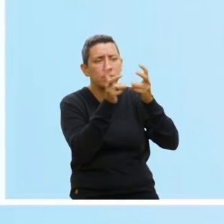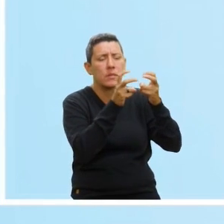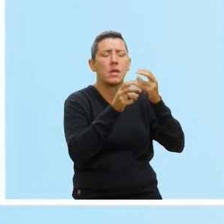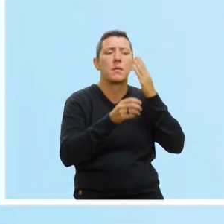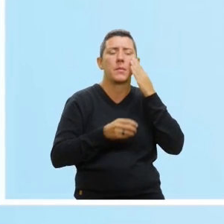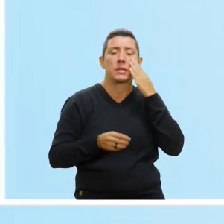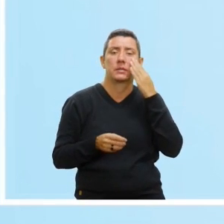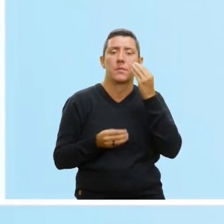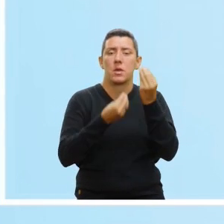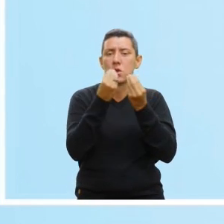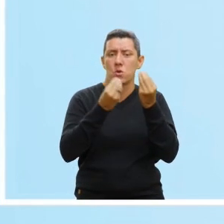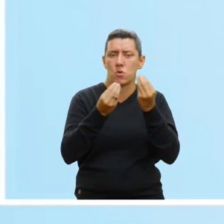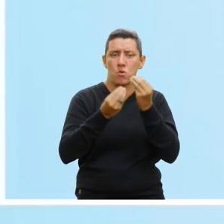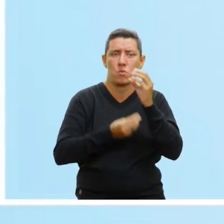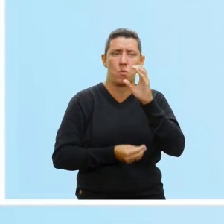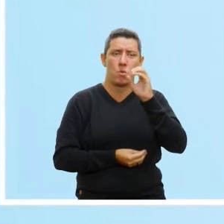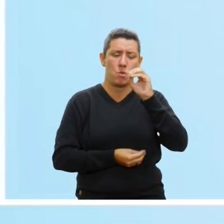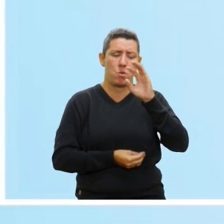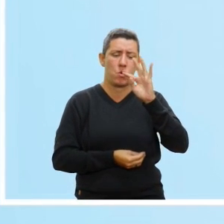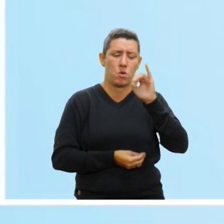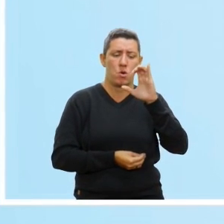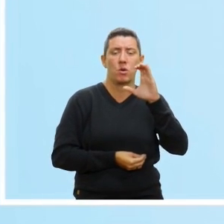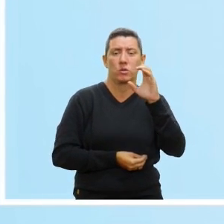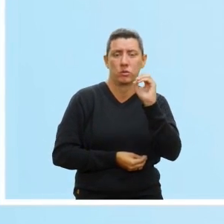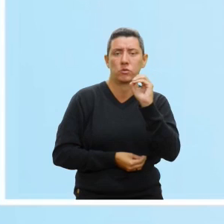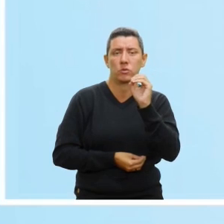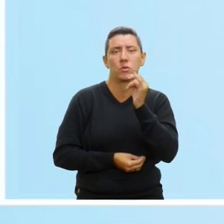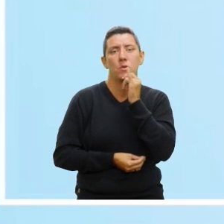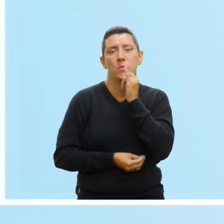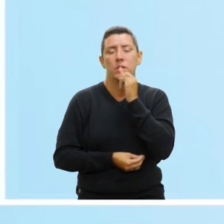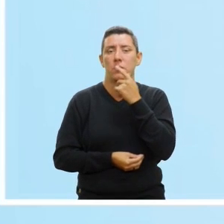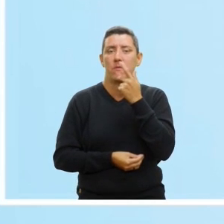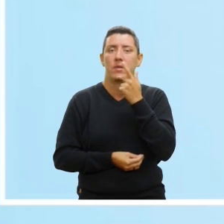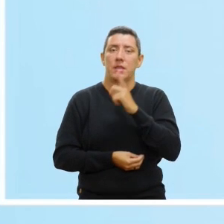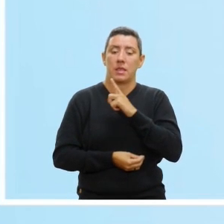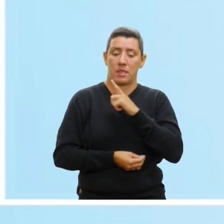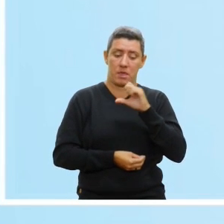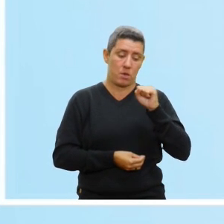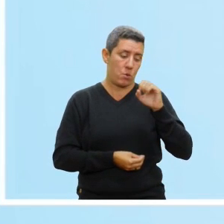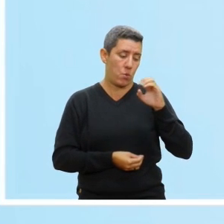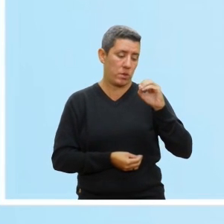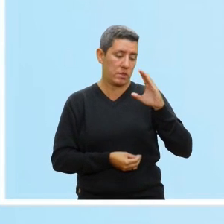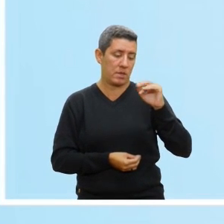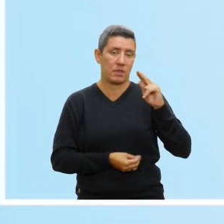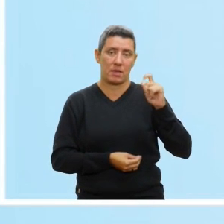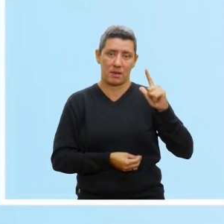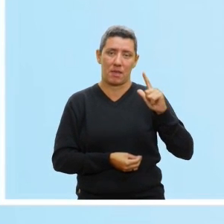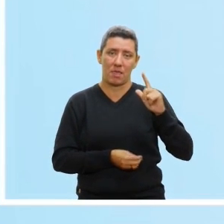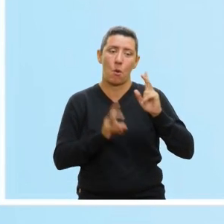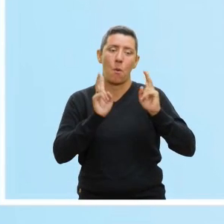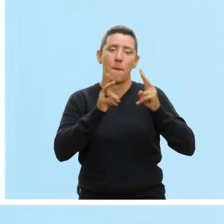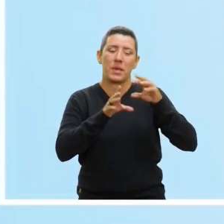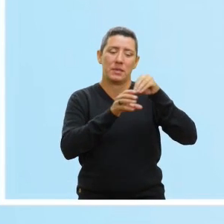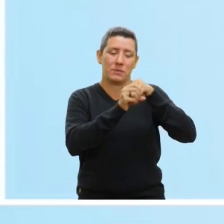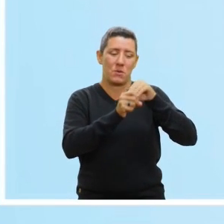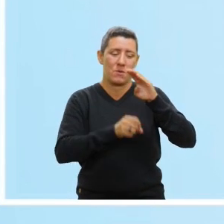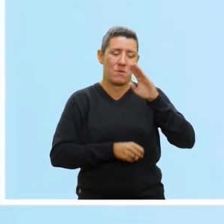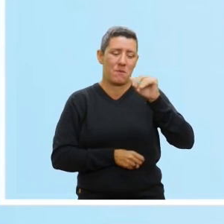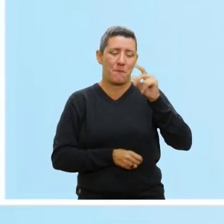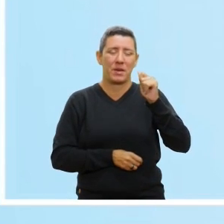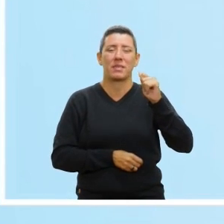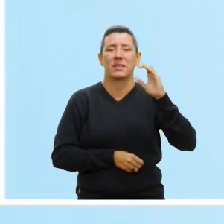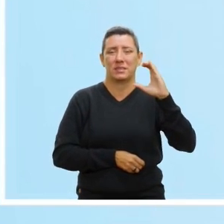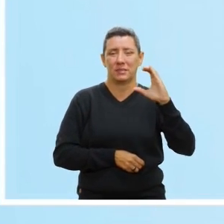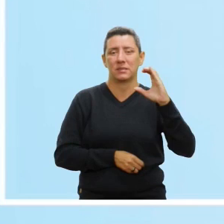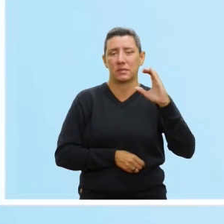óptico, tá? Então, eu falei que a gente tem lá os 80 canais na banda C. Então, é uma